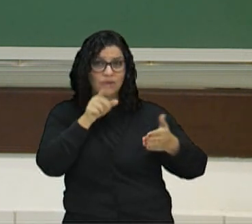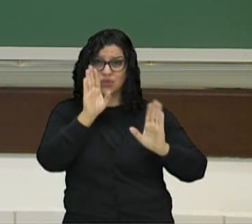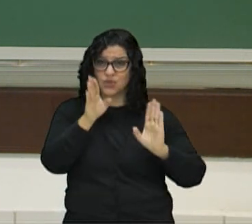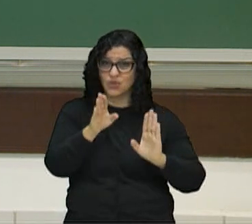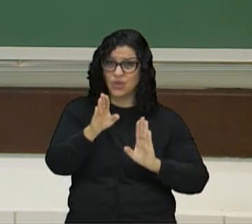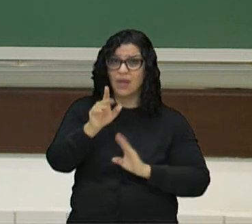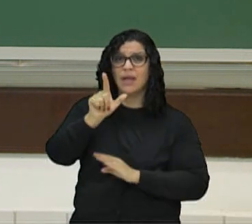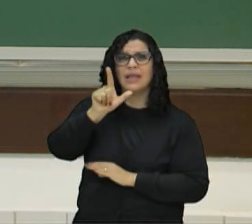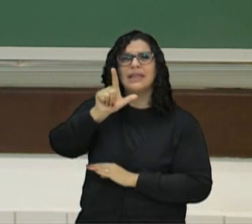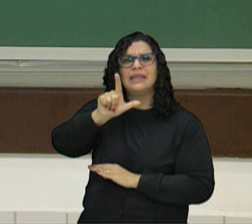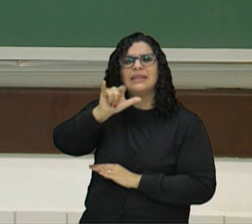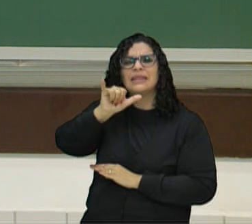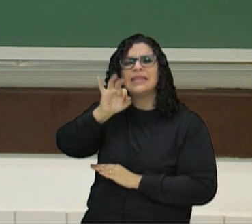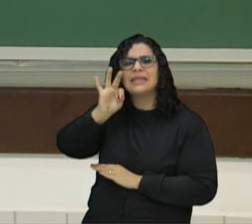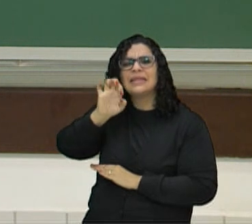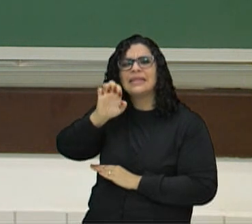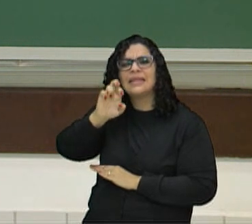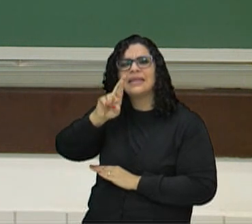literatura clássica?